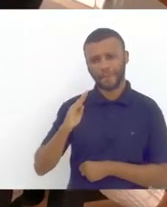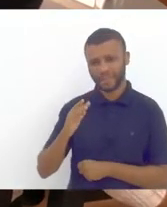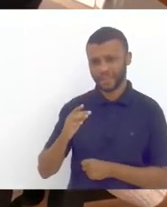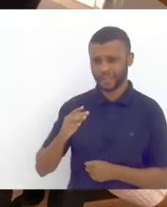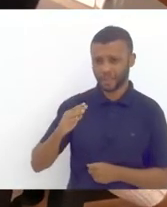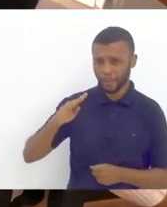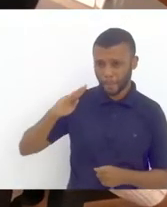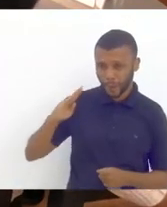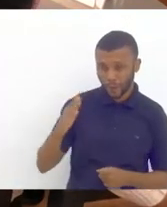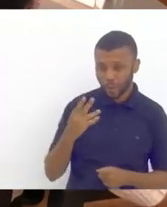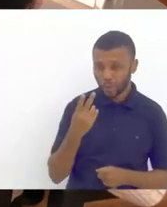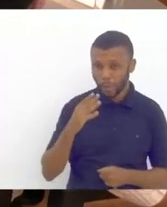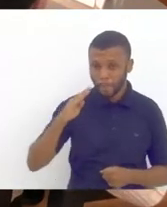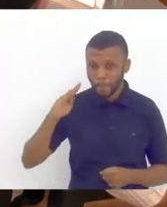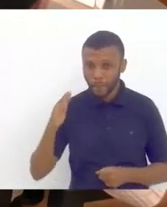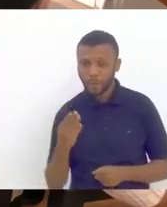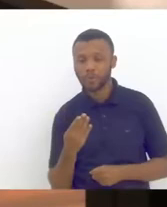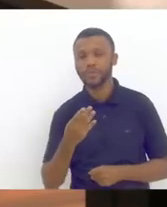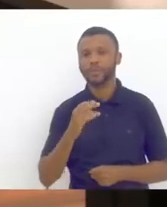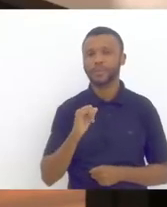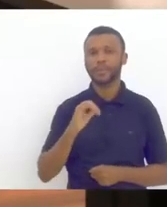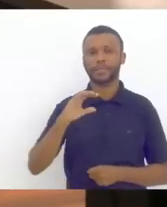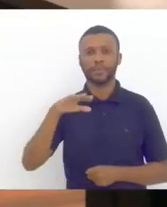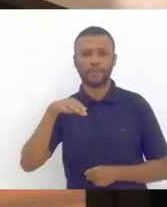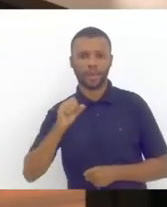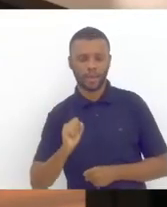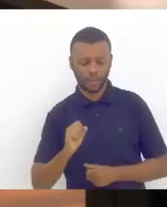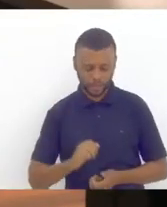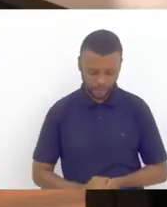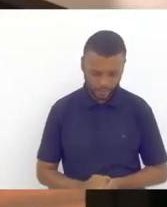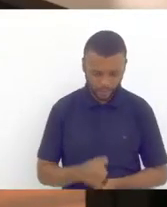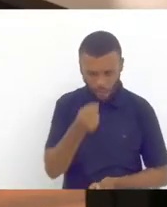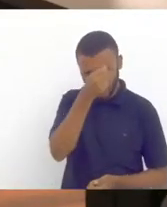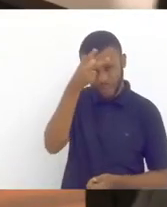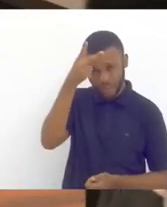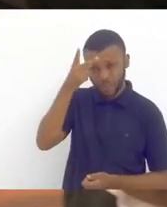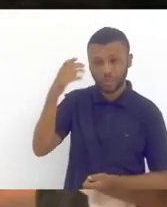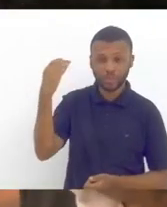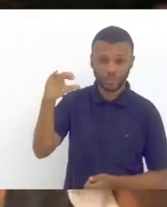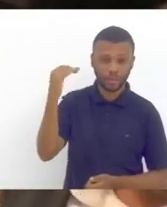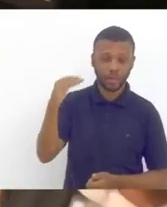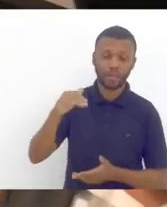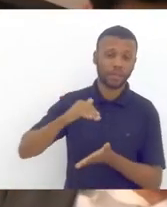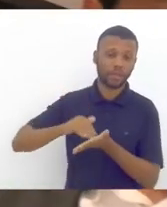recebemos 2 bilhões de ICMS. No município de Niterói, secretária Marília.